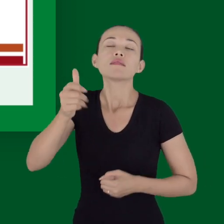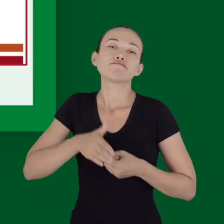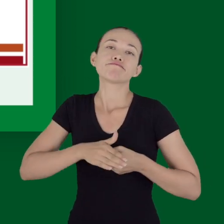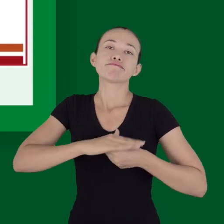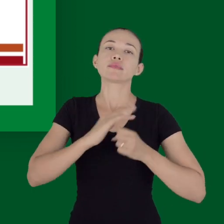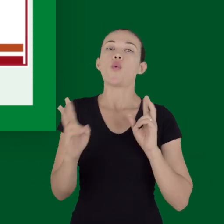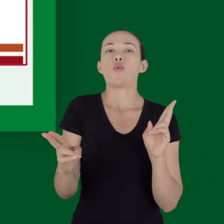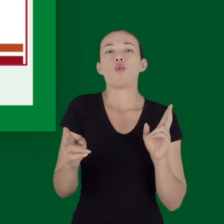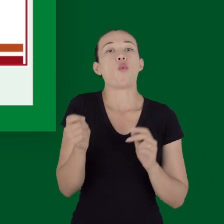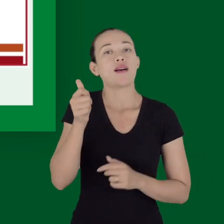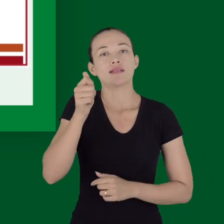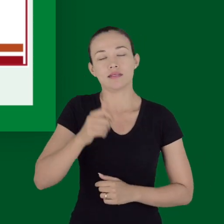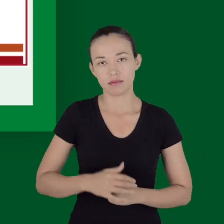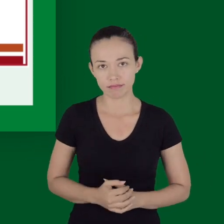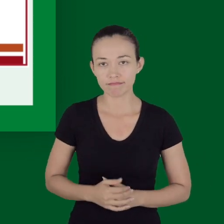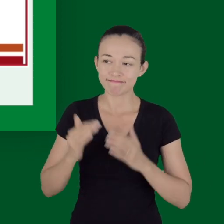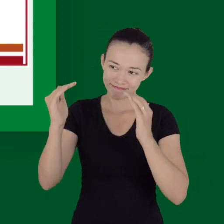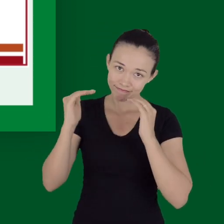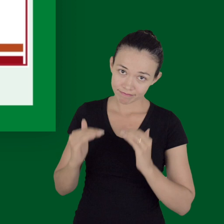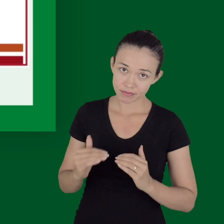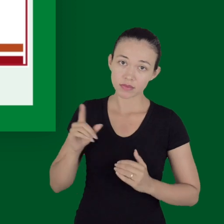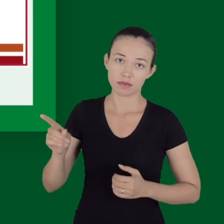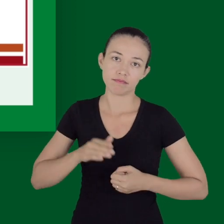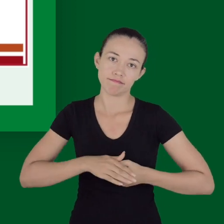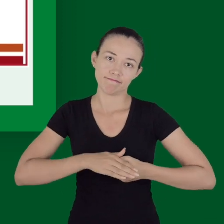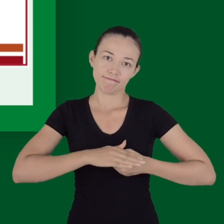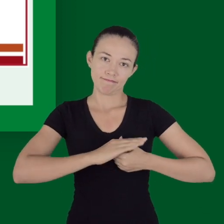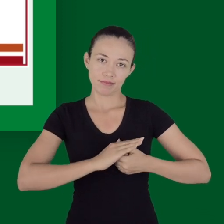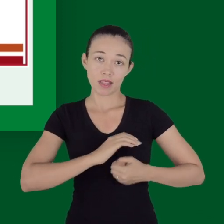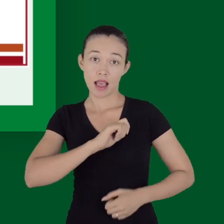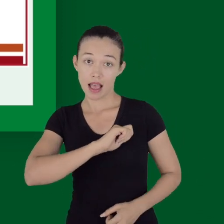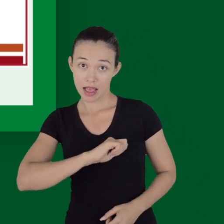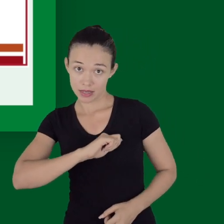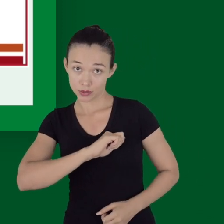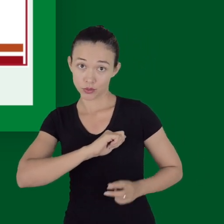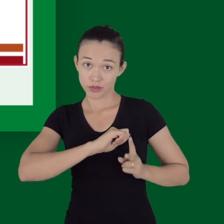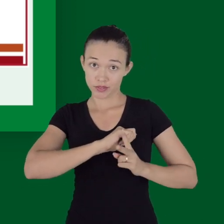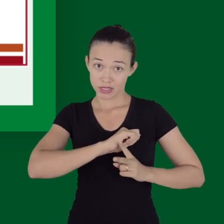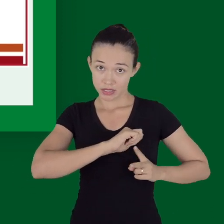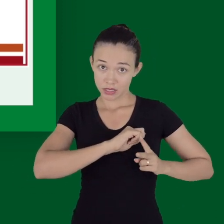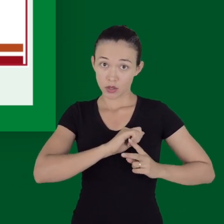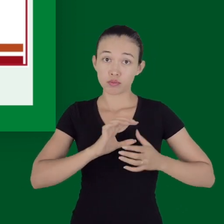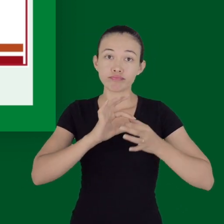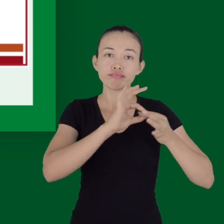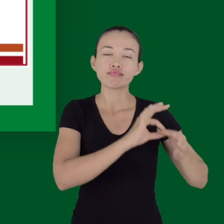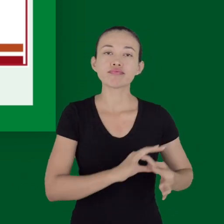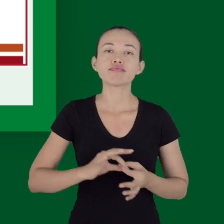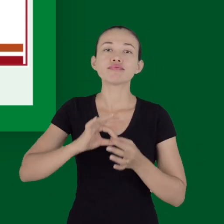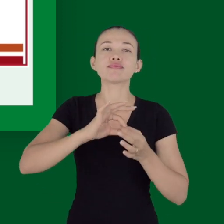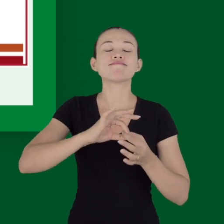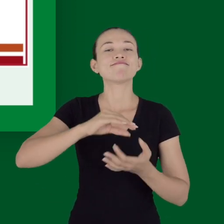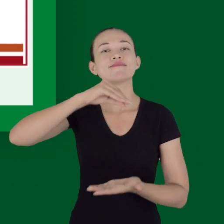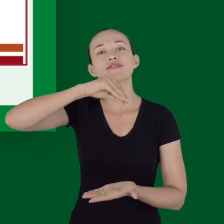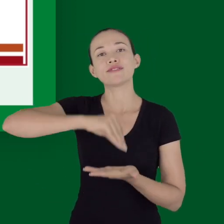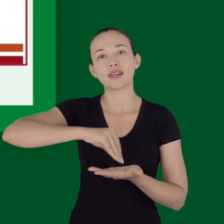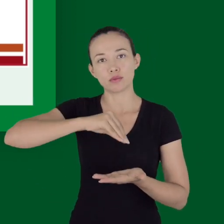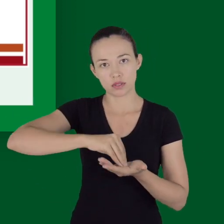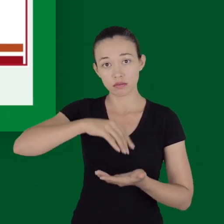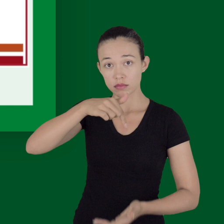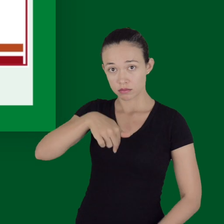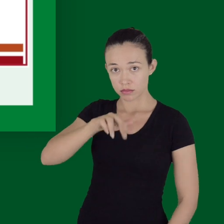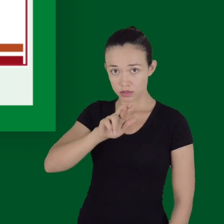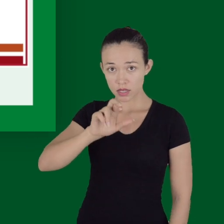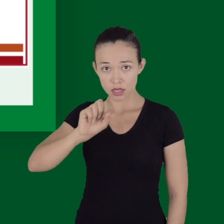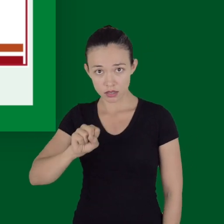se fosse um BAVT quase, né? E o BAVT, que existe uma dissociação entre o átrio e o ventrículo, e o